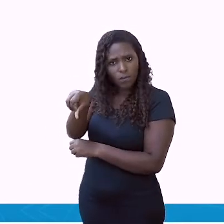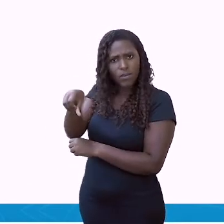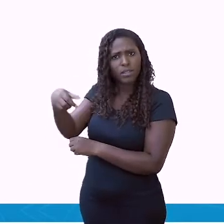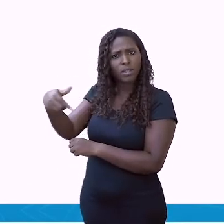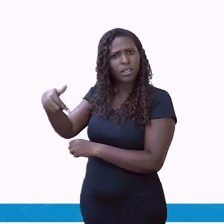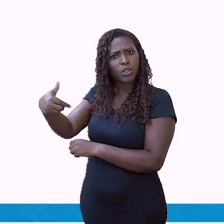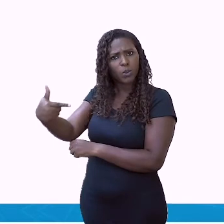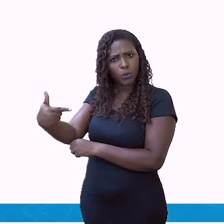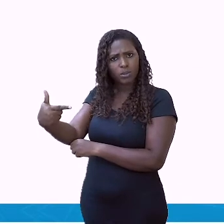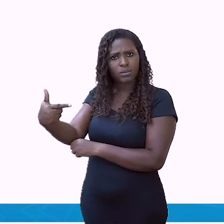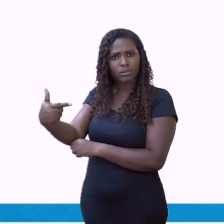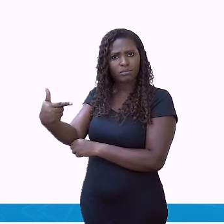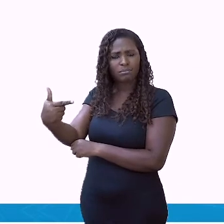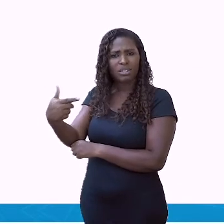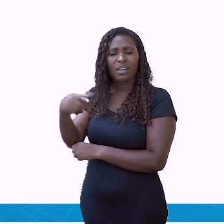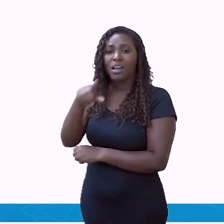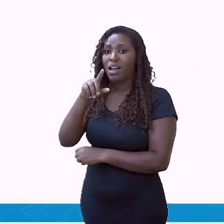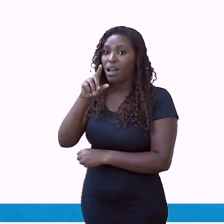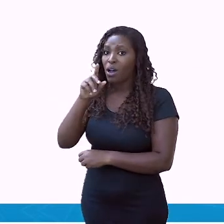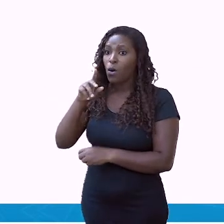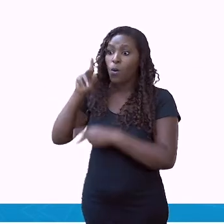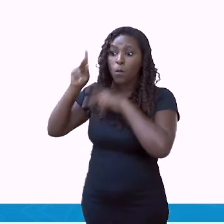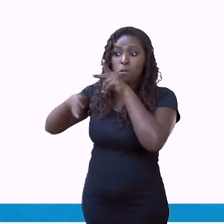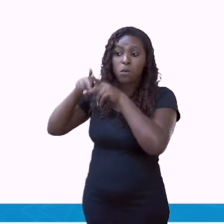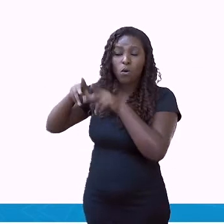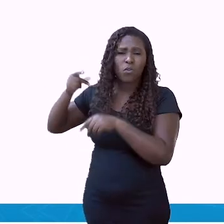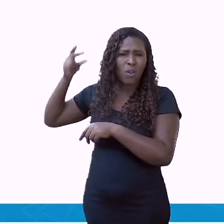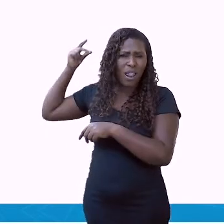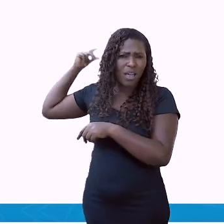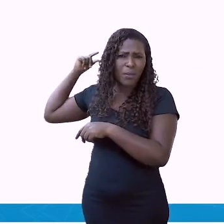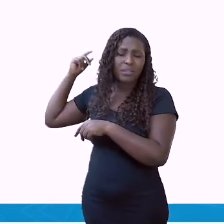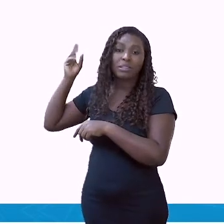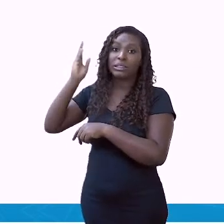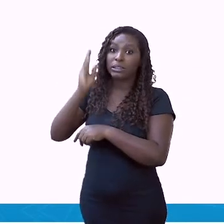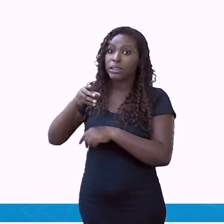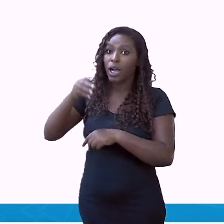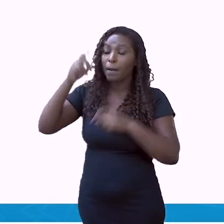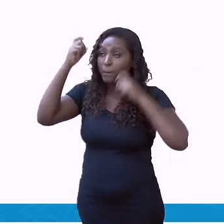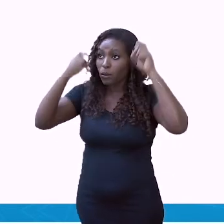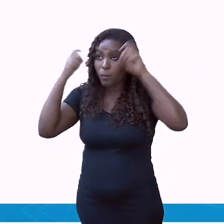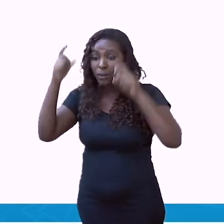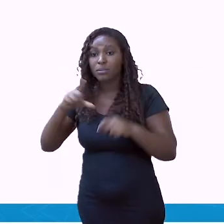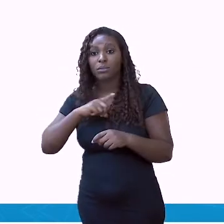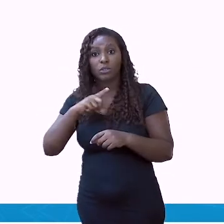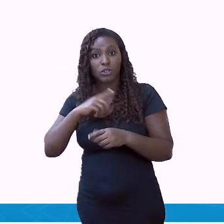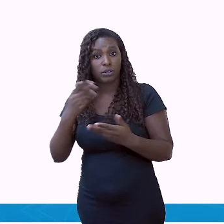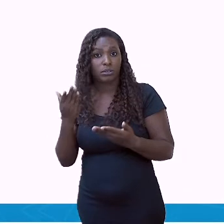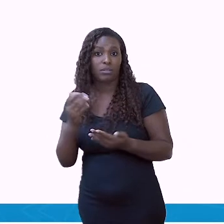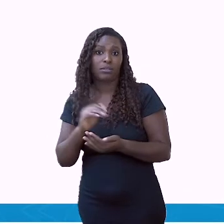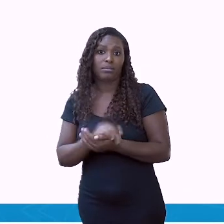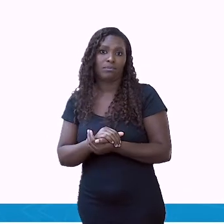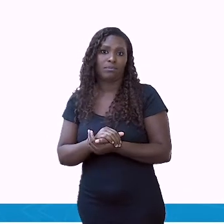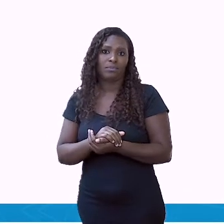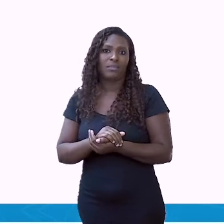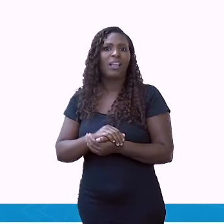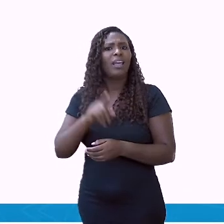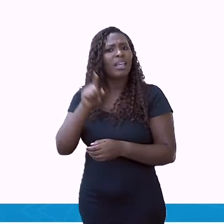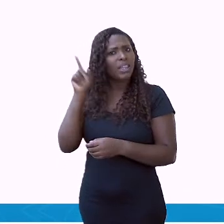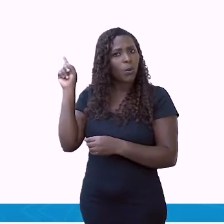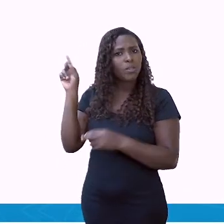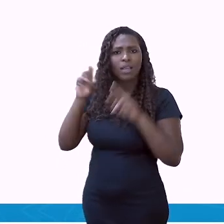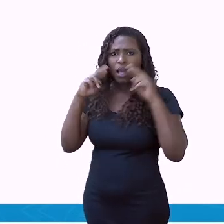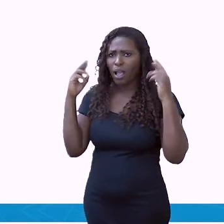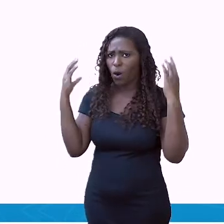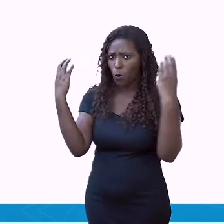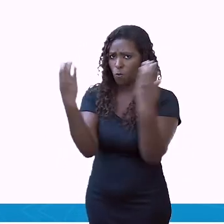muito mais. Ok? E detalhe, né? A Eco 92, ela aconteceu no Brasil. Tá